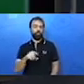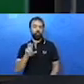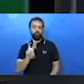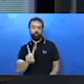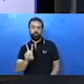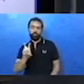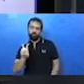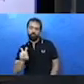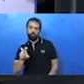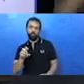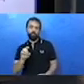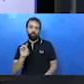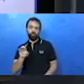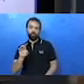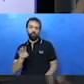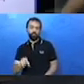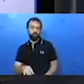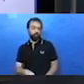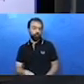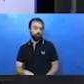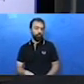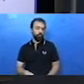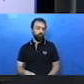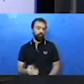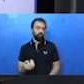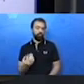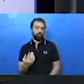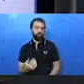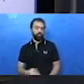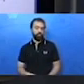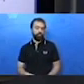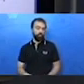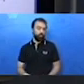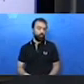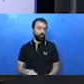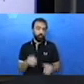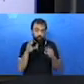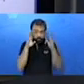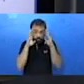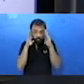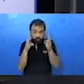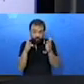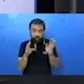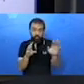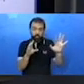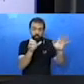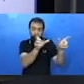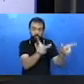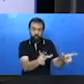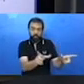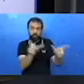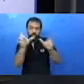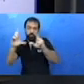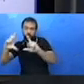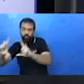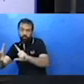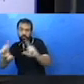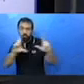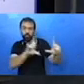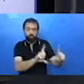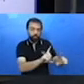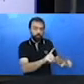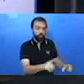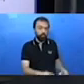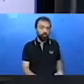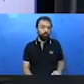estrelas. Letra C. Preste atenção nos dois mapas e note a diferença. Olha o que a professora falou.